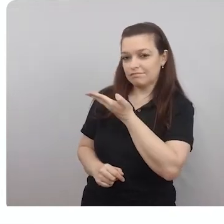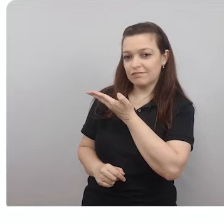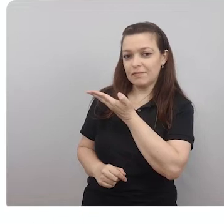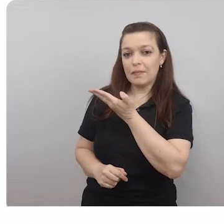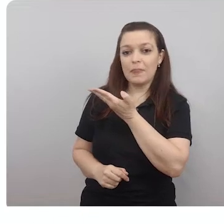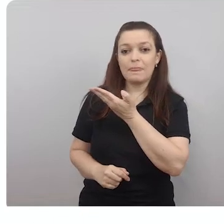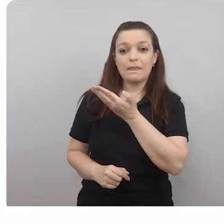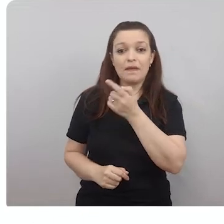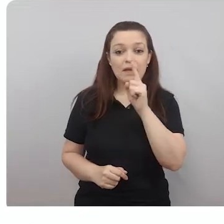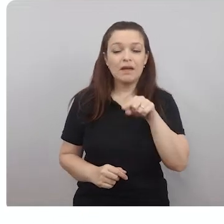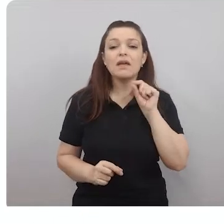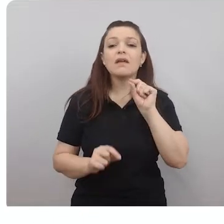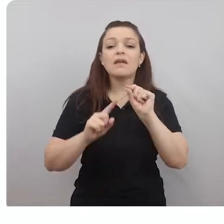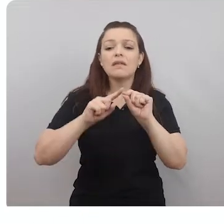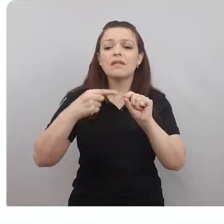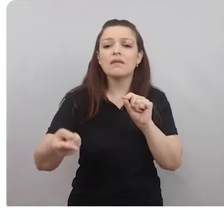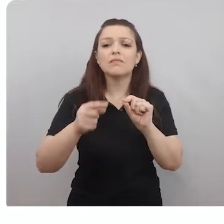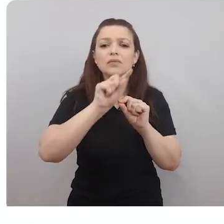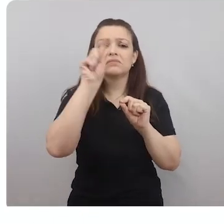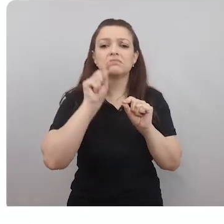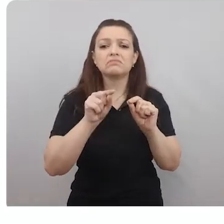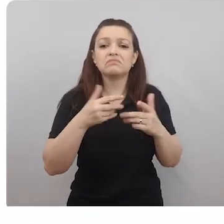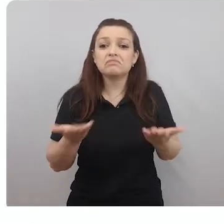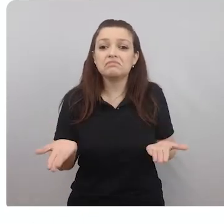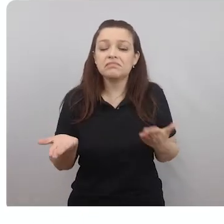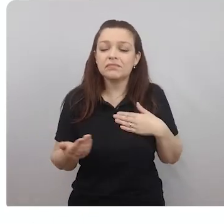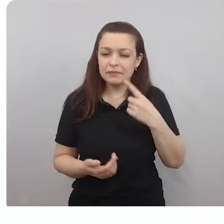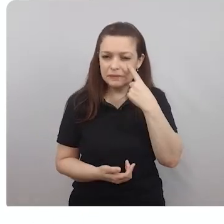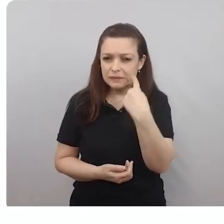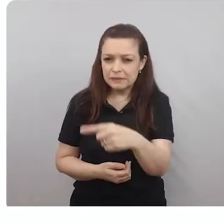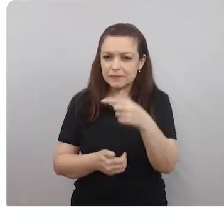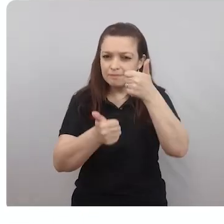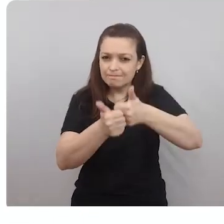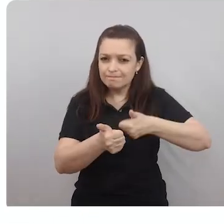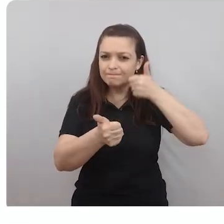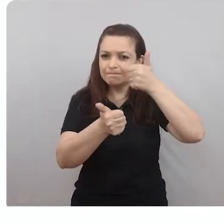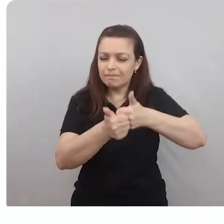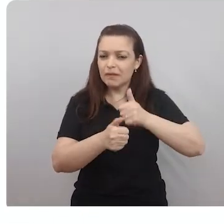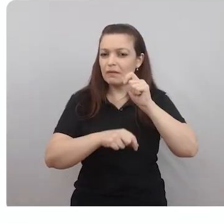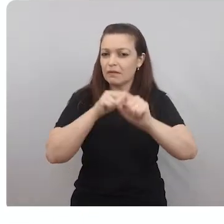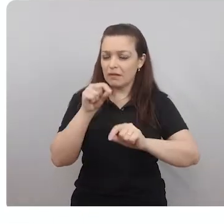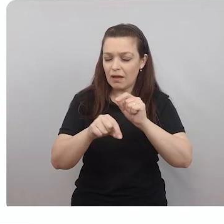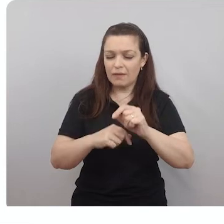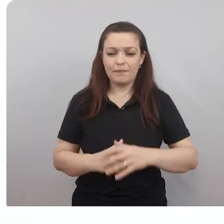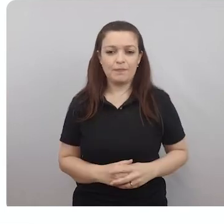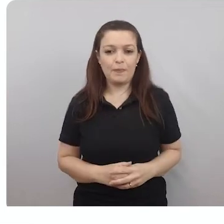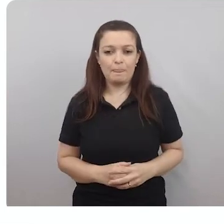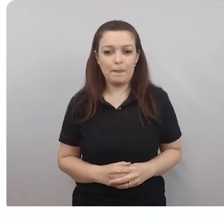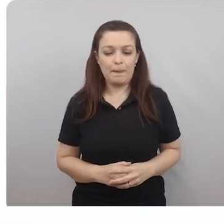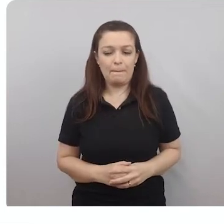aparecem, né, de personagens da tirinha do Armandinho. Então, vejam lá.